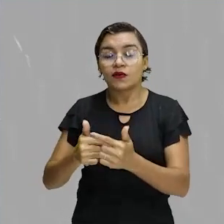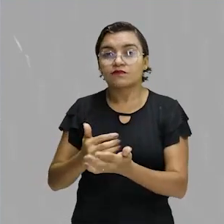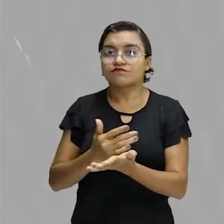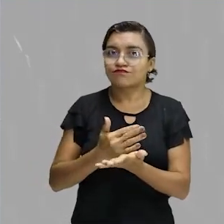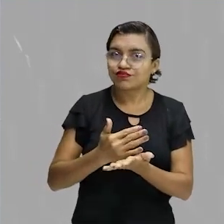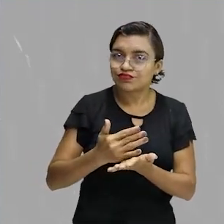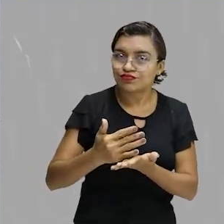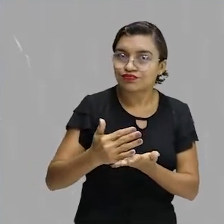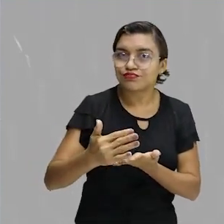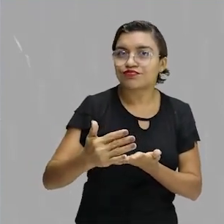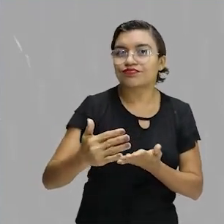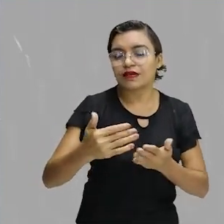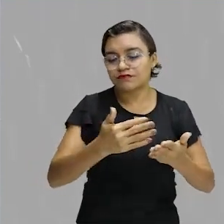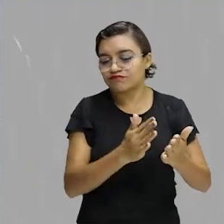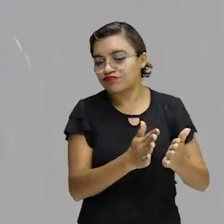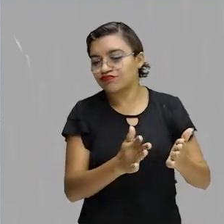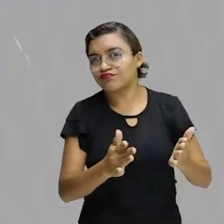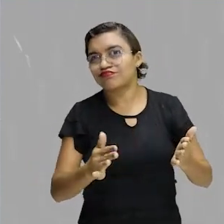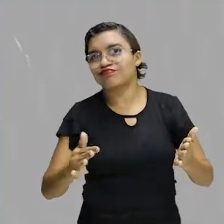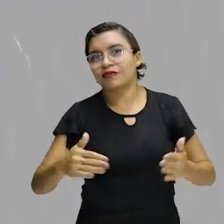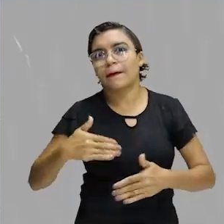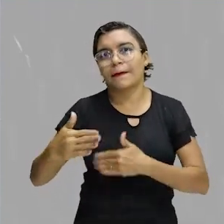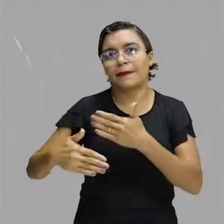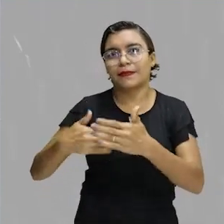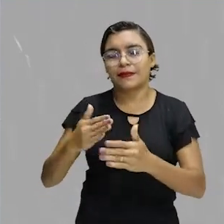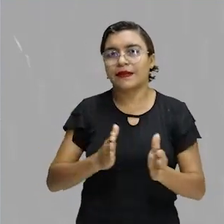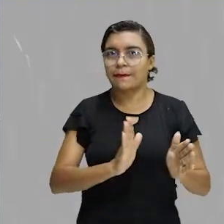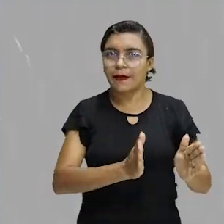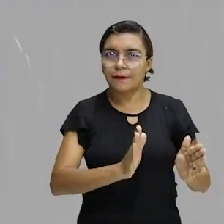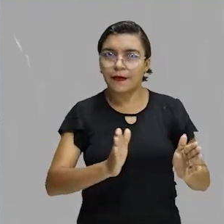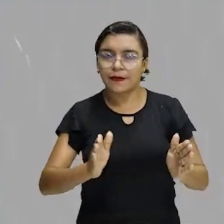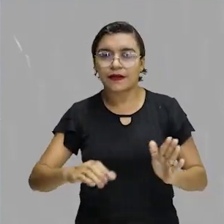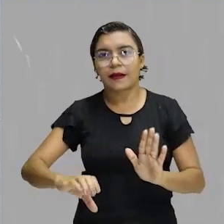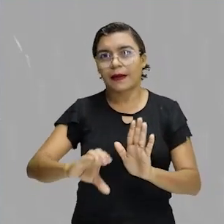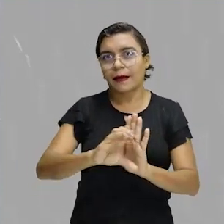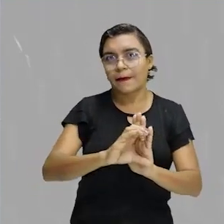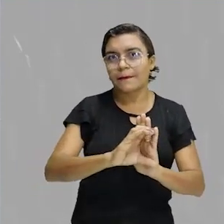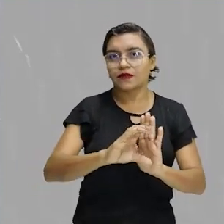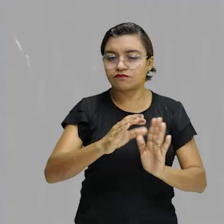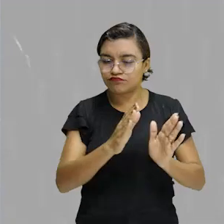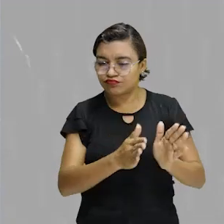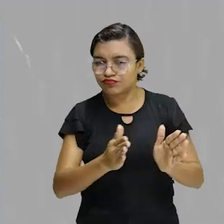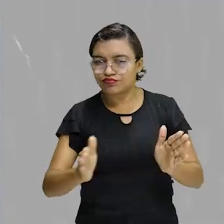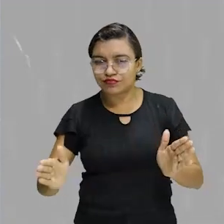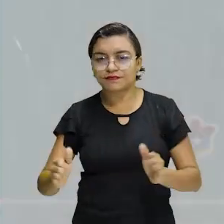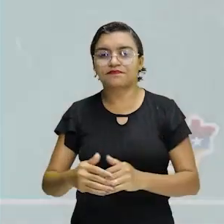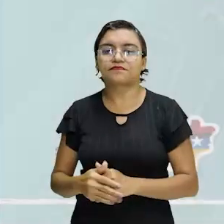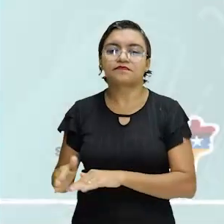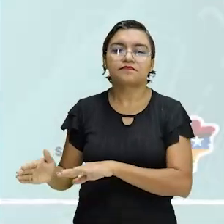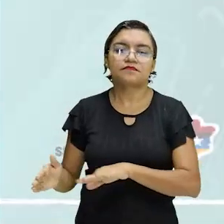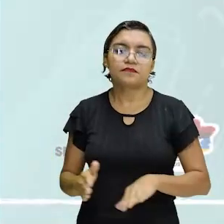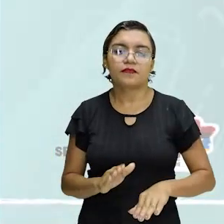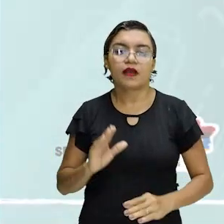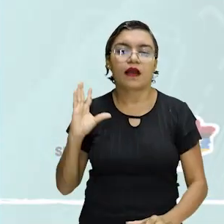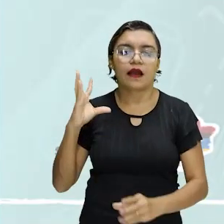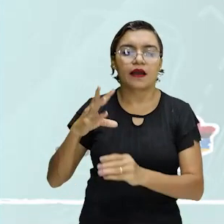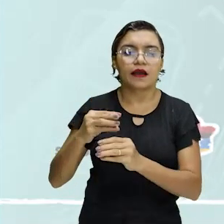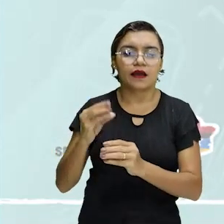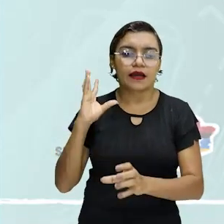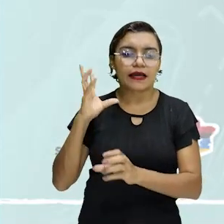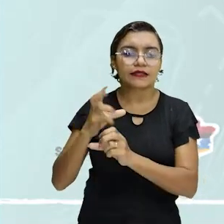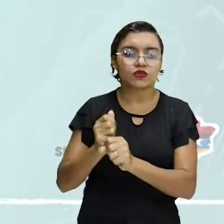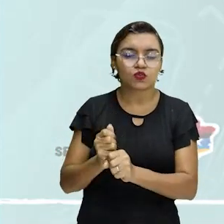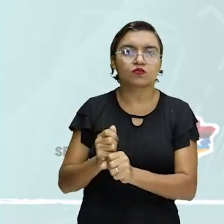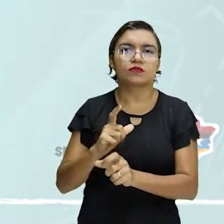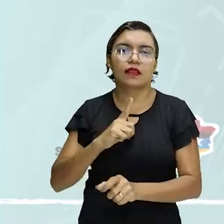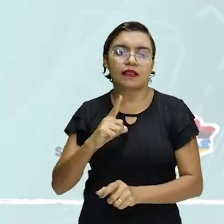que aquela história vai se desenvolvendo em capítulos, de maneira seriada. Bom, em resumo, o texto